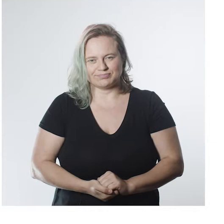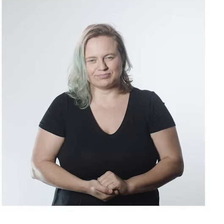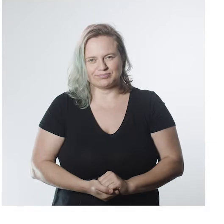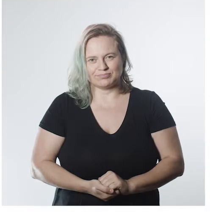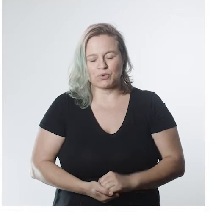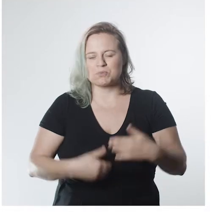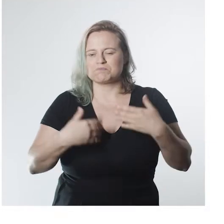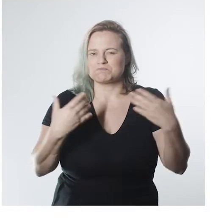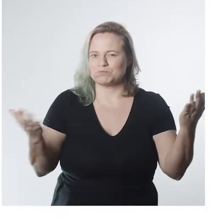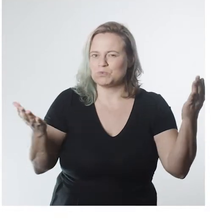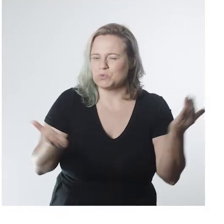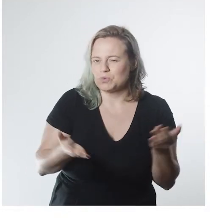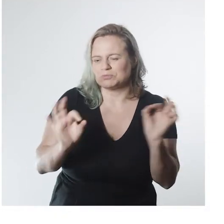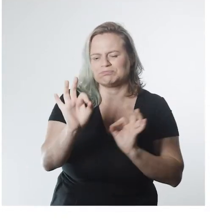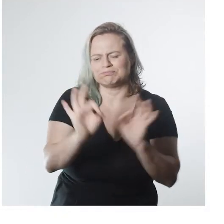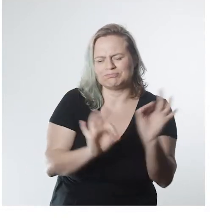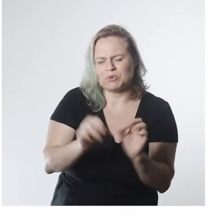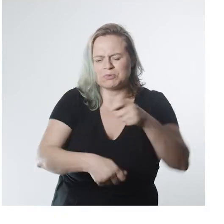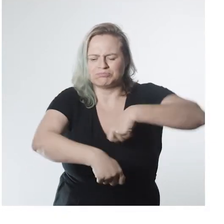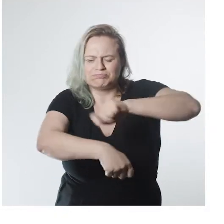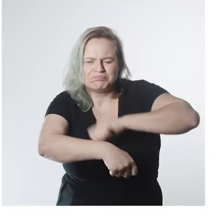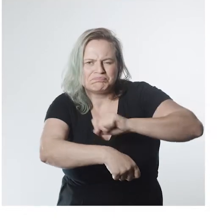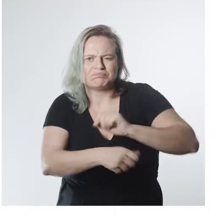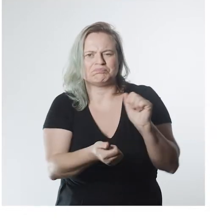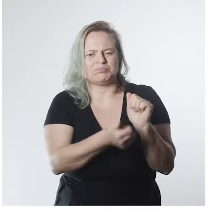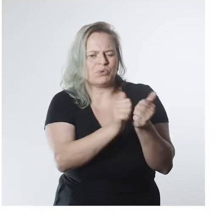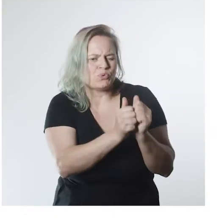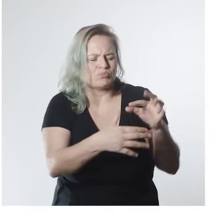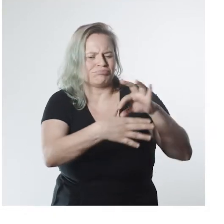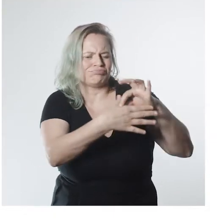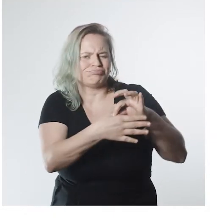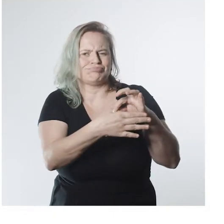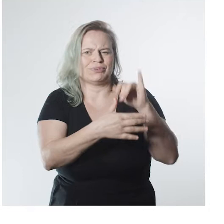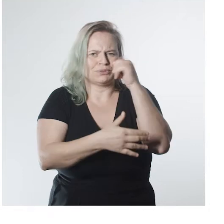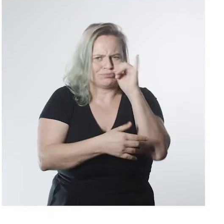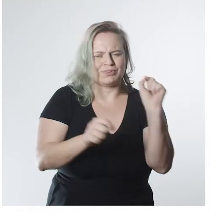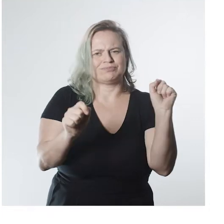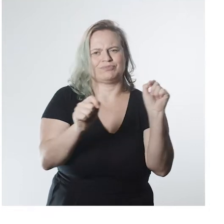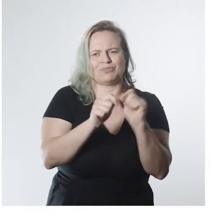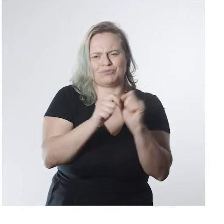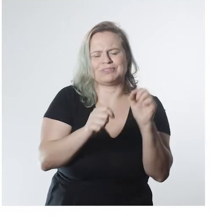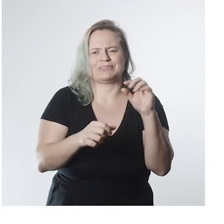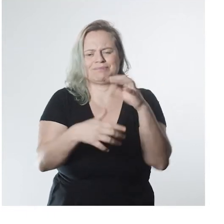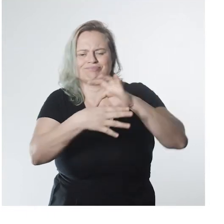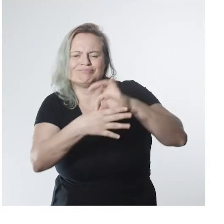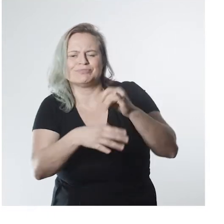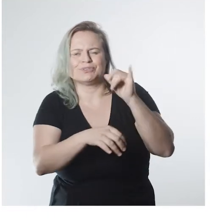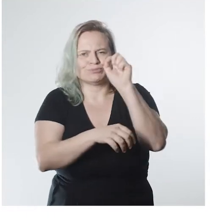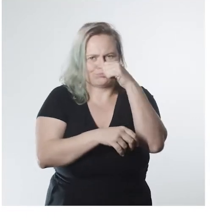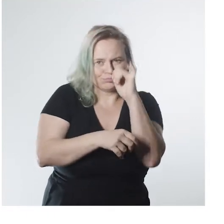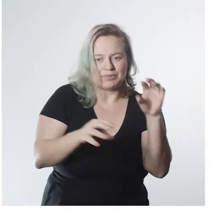E vim aqui hoje, na verdade, preparar para vocês um arroz de carne suína com frango. A gente vai trabalhar a base de carne suína com frango,